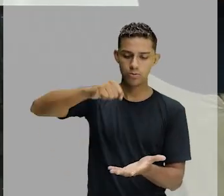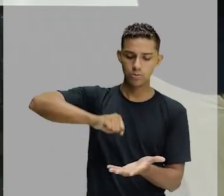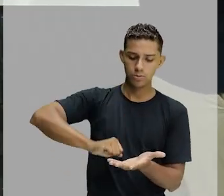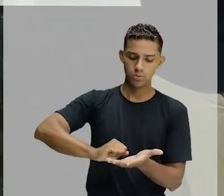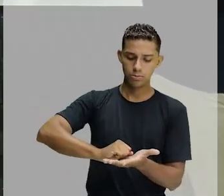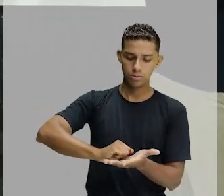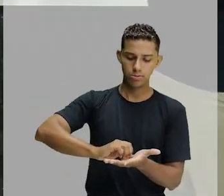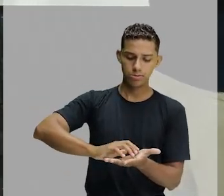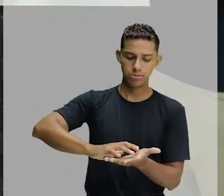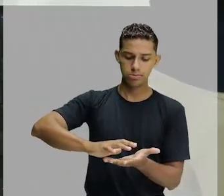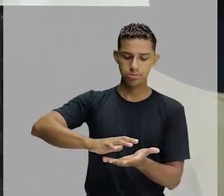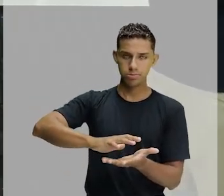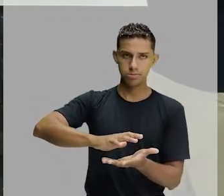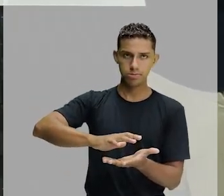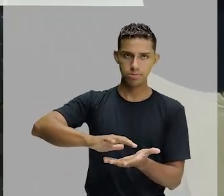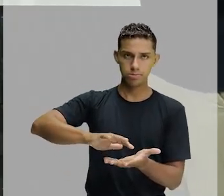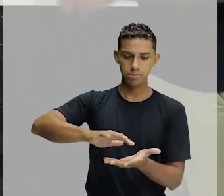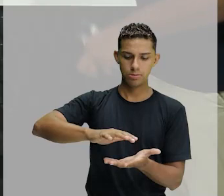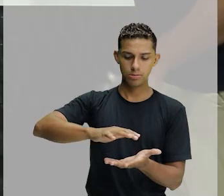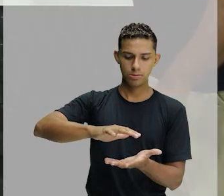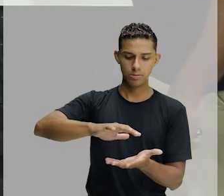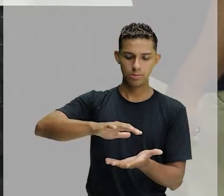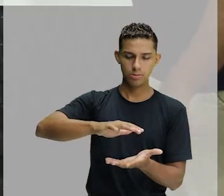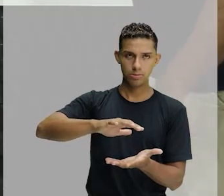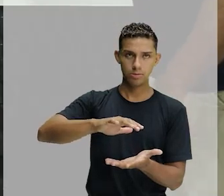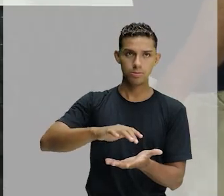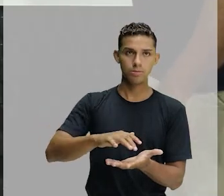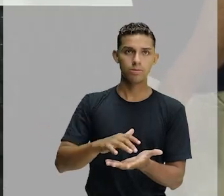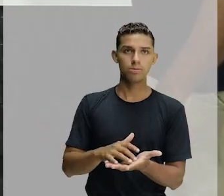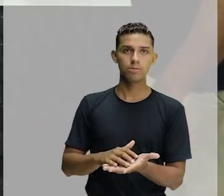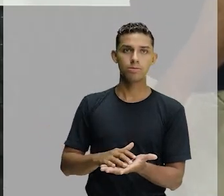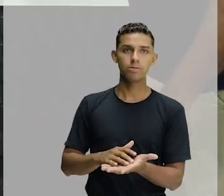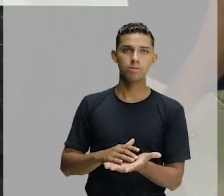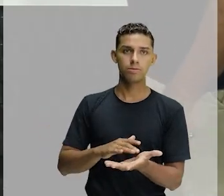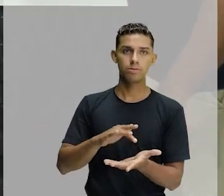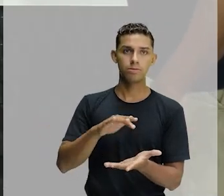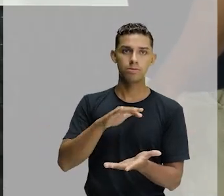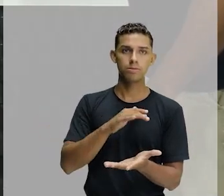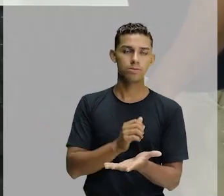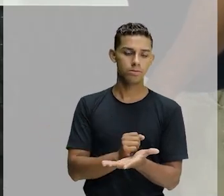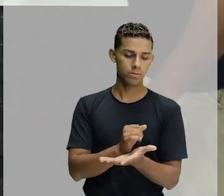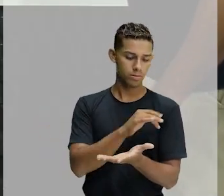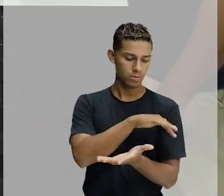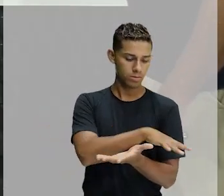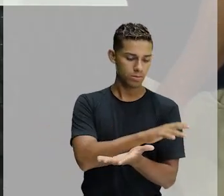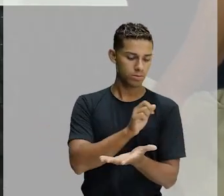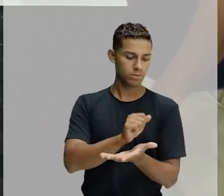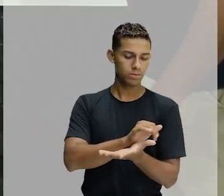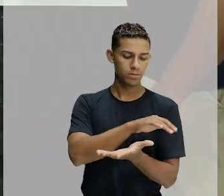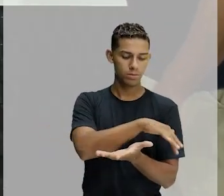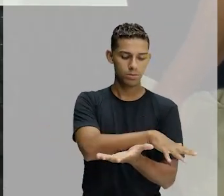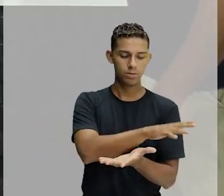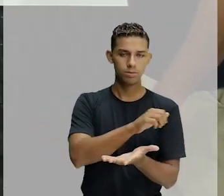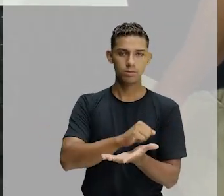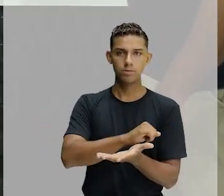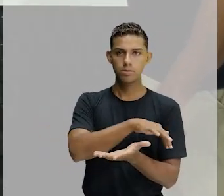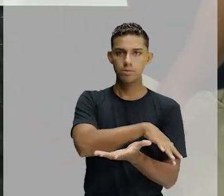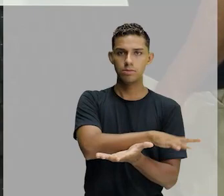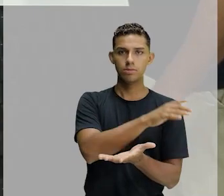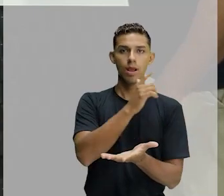torneira. A água ela vai aumentar aqui o volume, mas quando chegar nesse furinho aqui, ela vai começar a